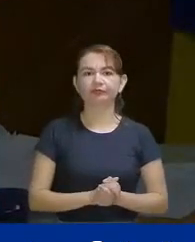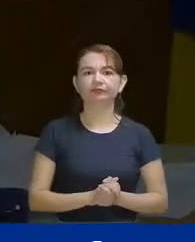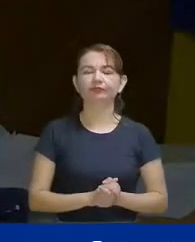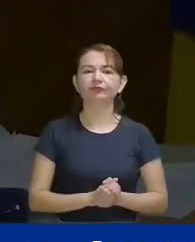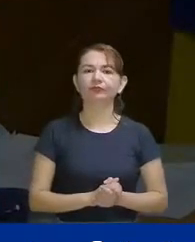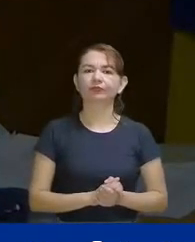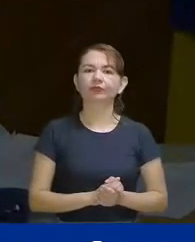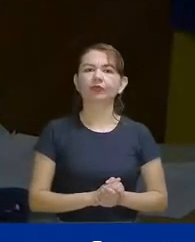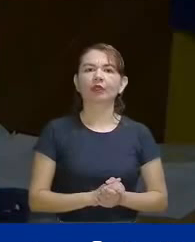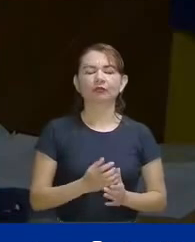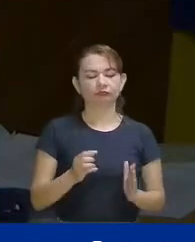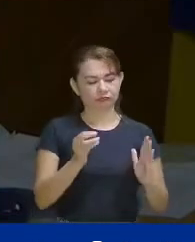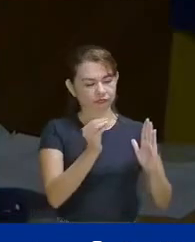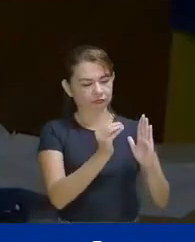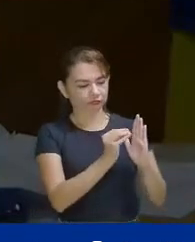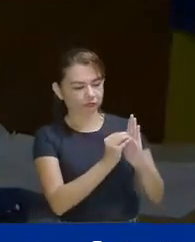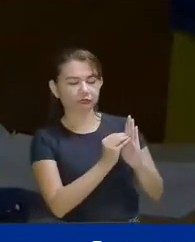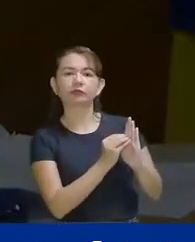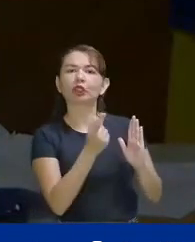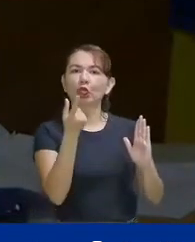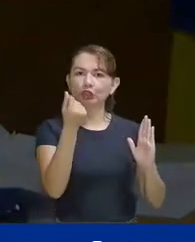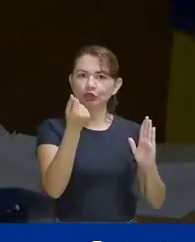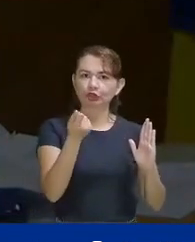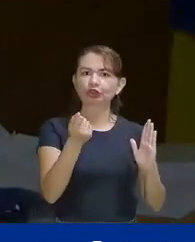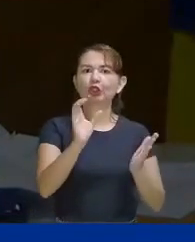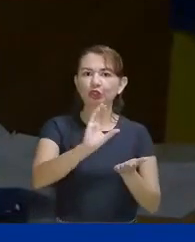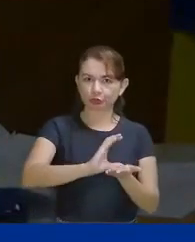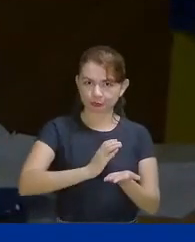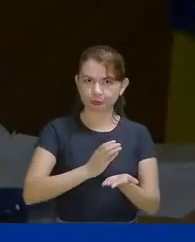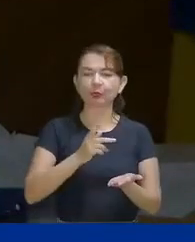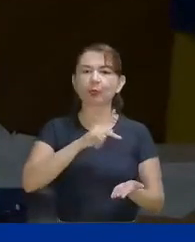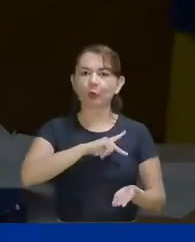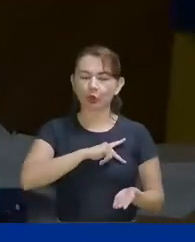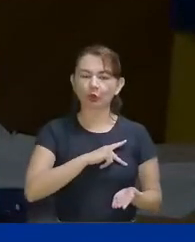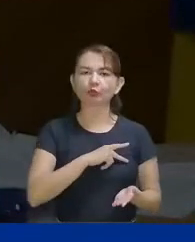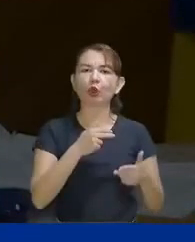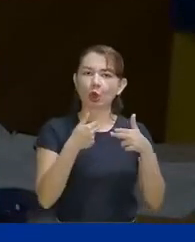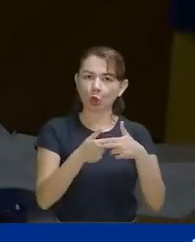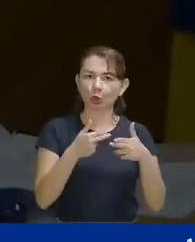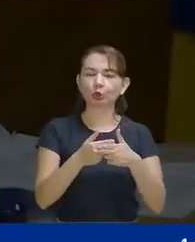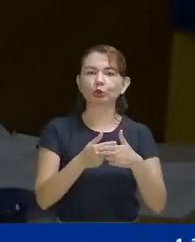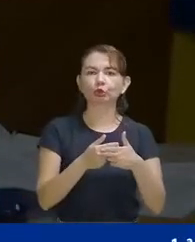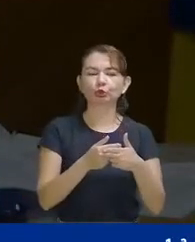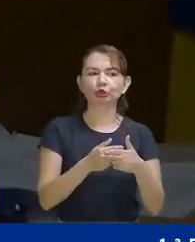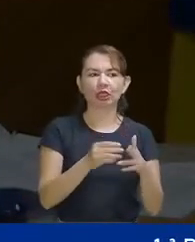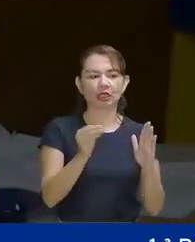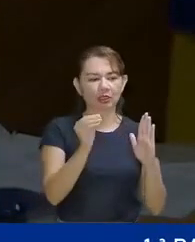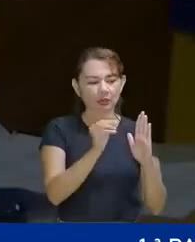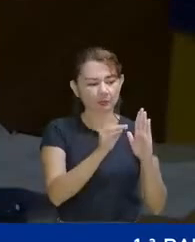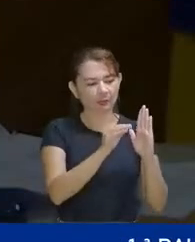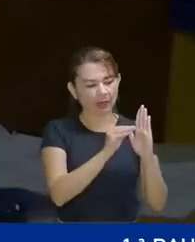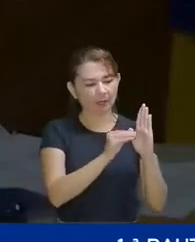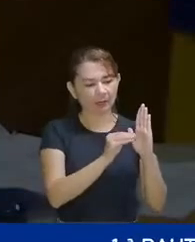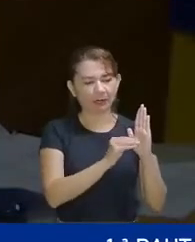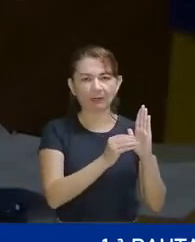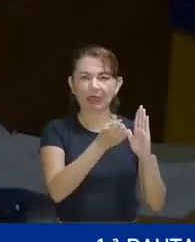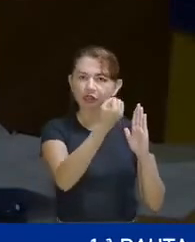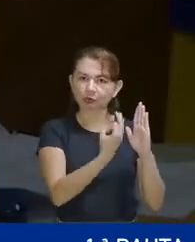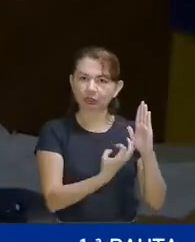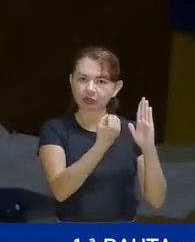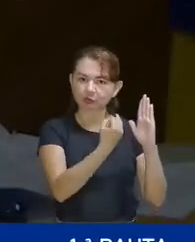recebi dinheiro público para financiar a minha campanha e vou gastar X desse valor